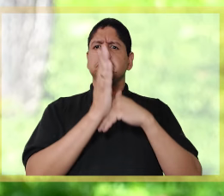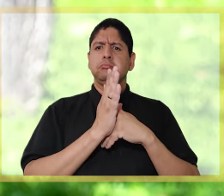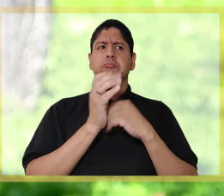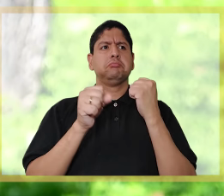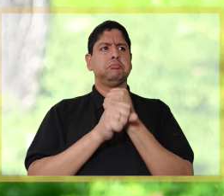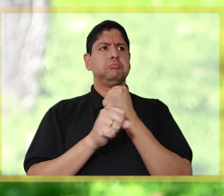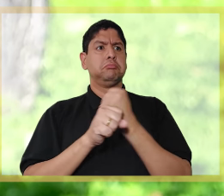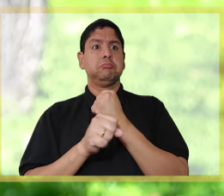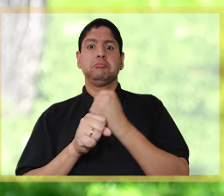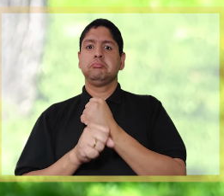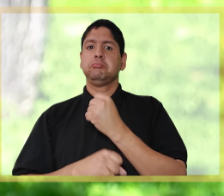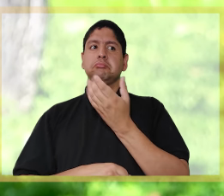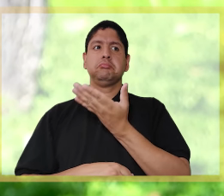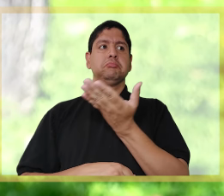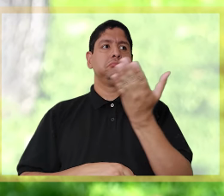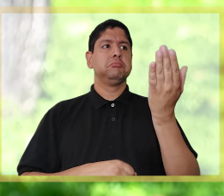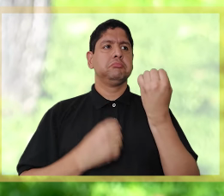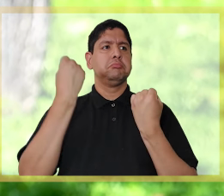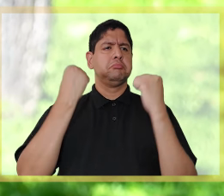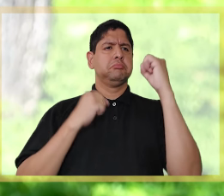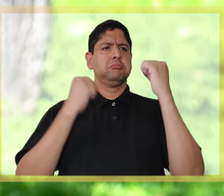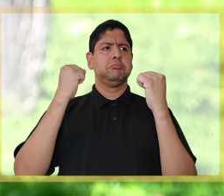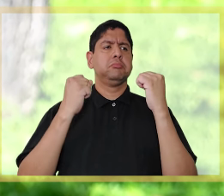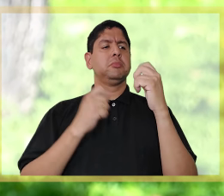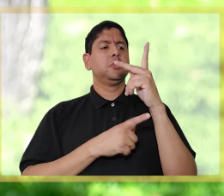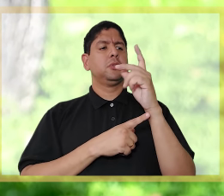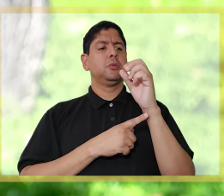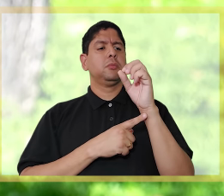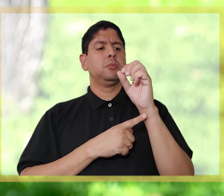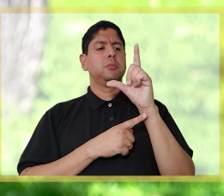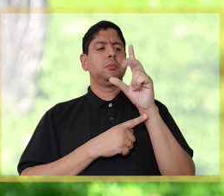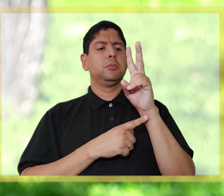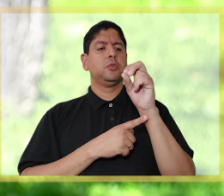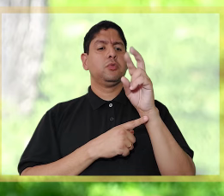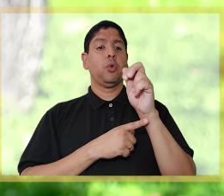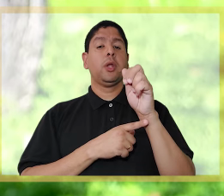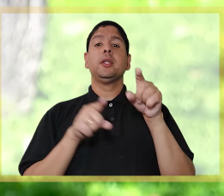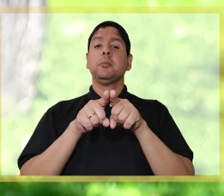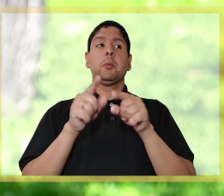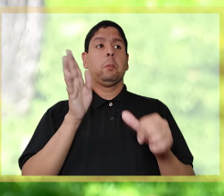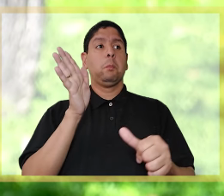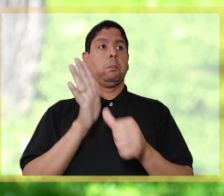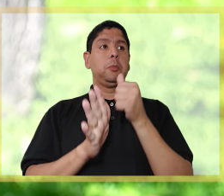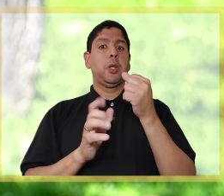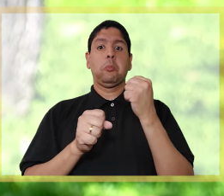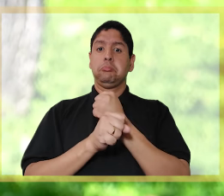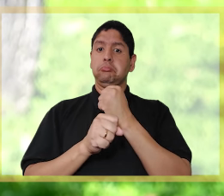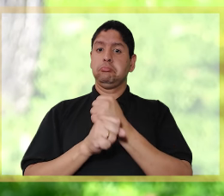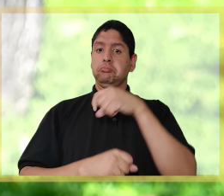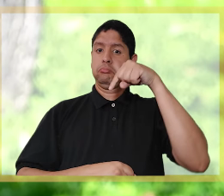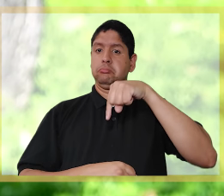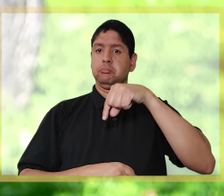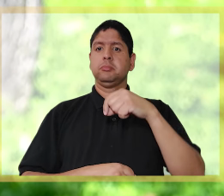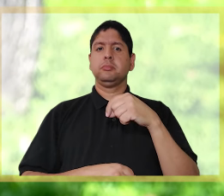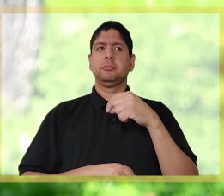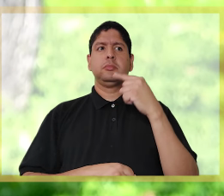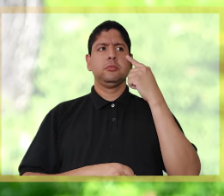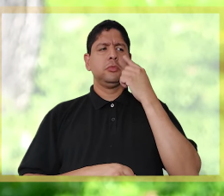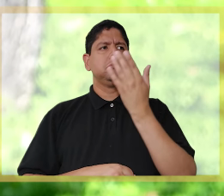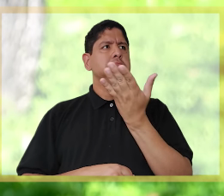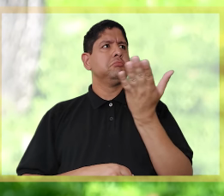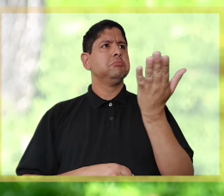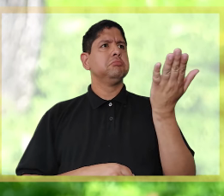de pólvora no Brasil colonial, além de ser uma das primeiras construções da região. Imagina só. Um moinho antigo, com